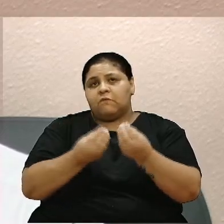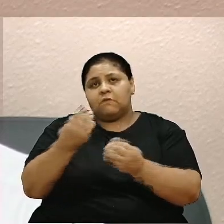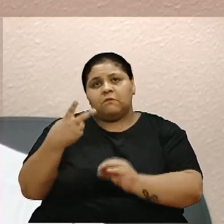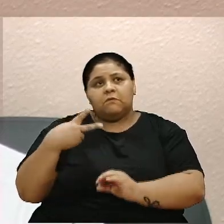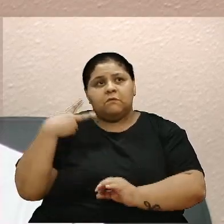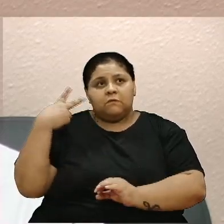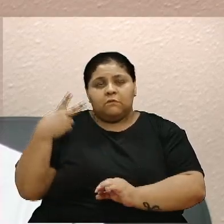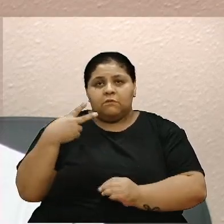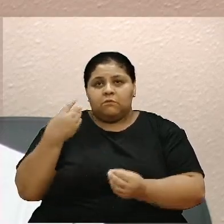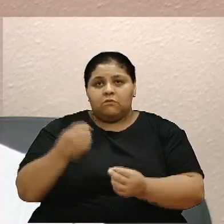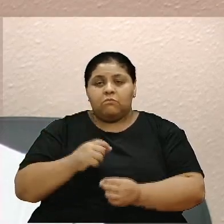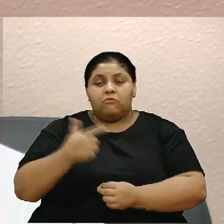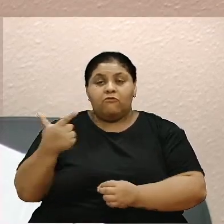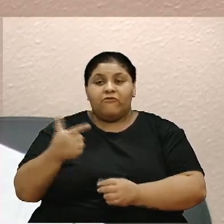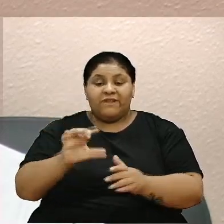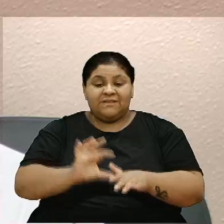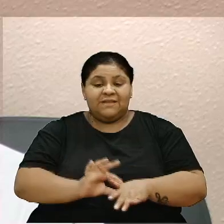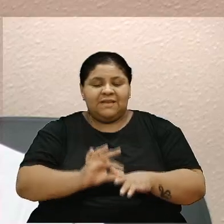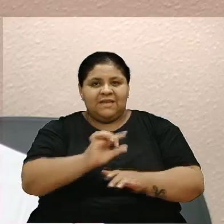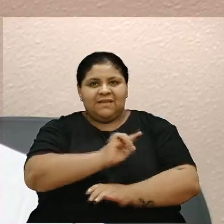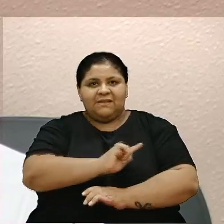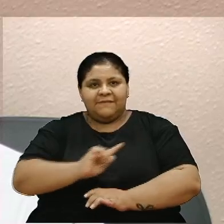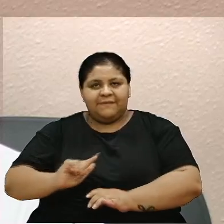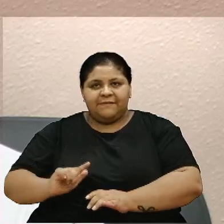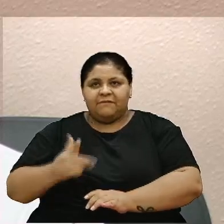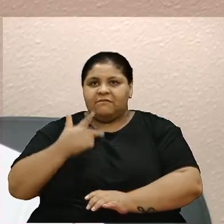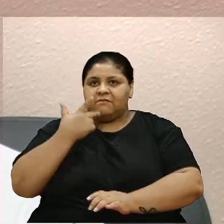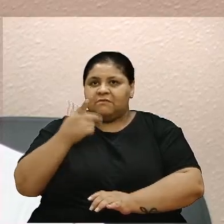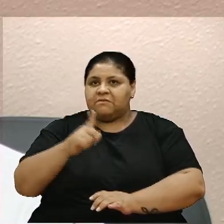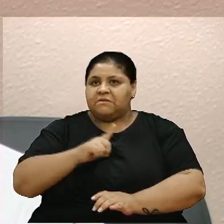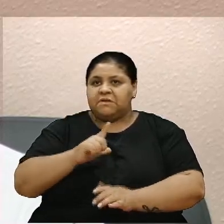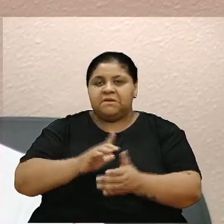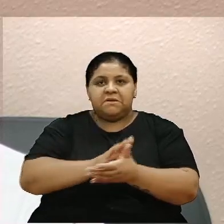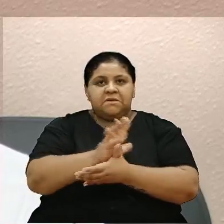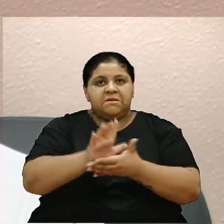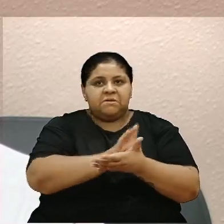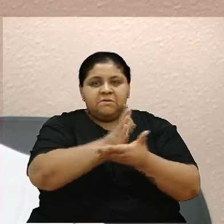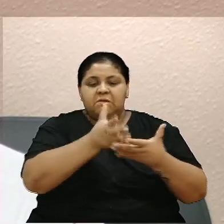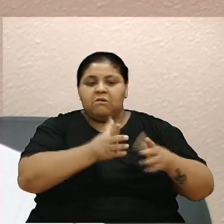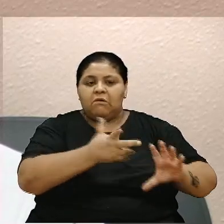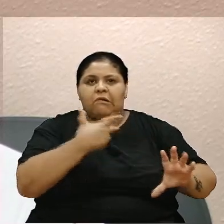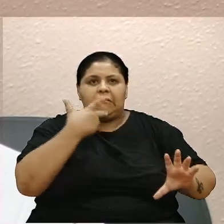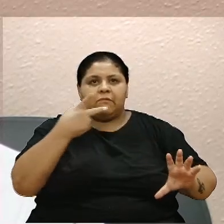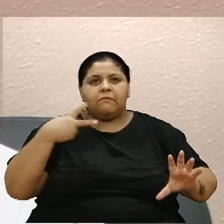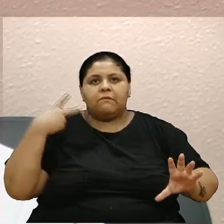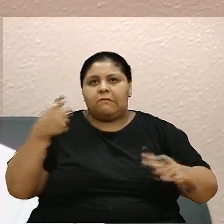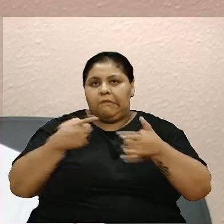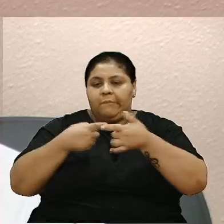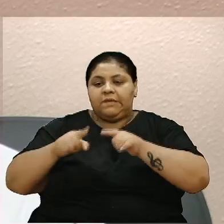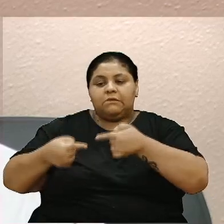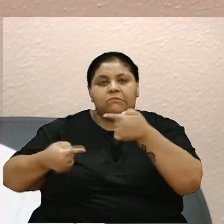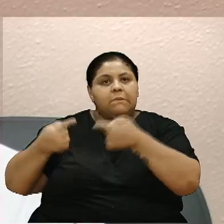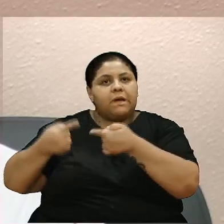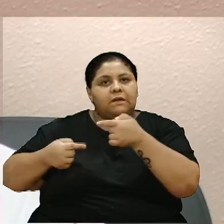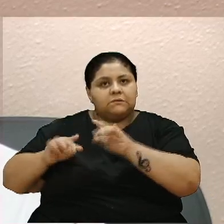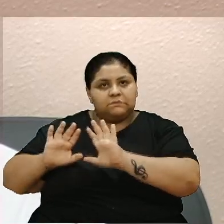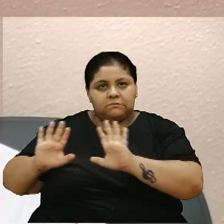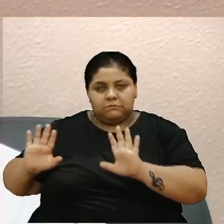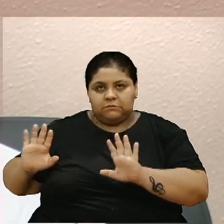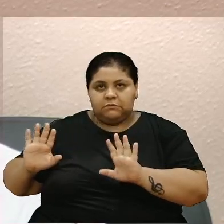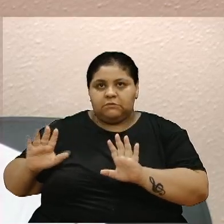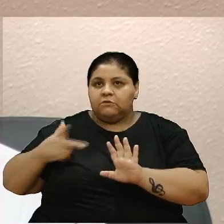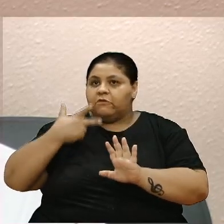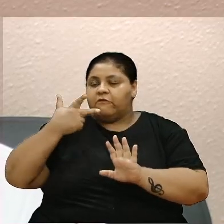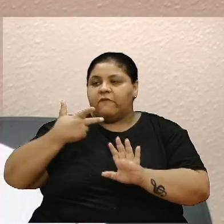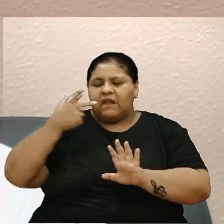e como vice-líder do governo. Quero dizer que não tenho nada contra nenhuma fala dos vereadores, mas é um debate. E dizer que sim,